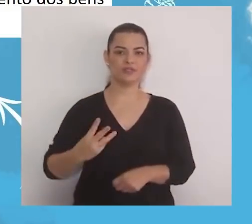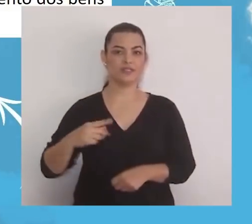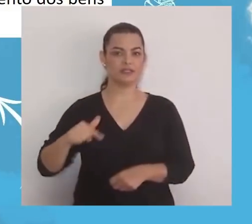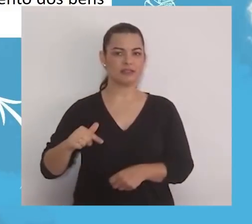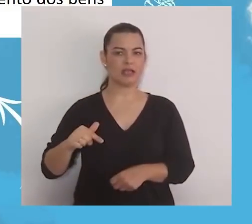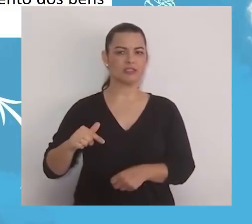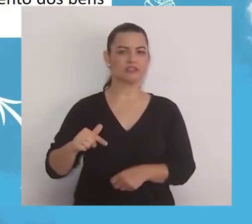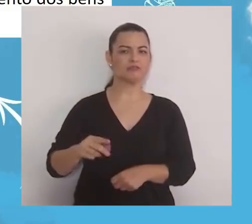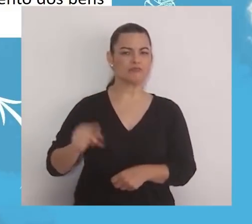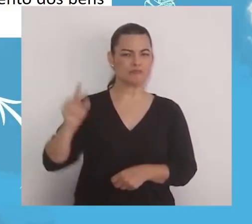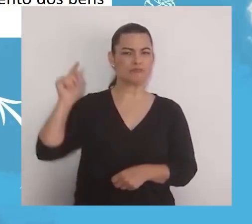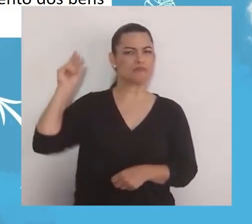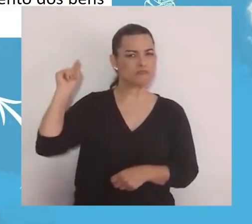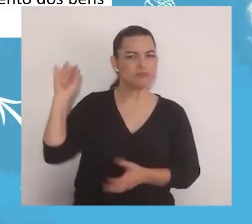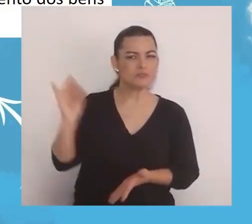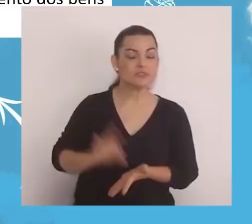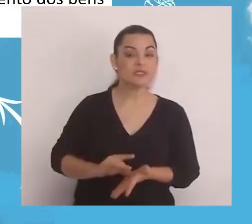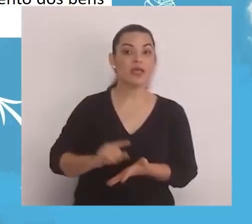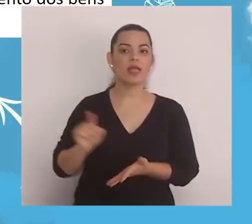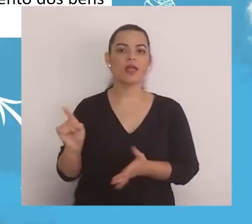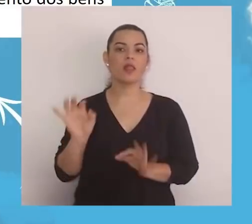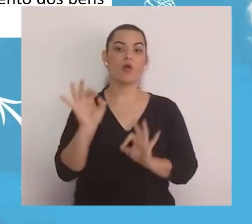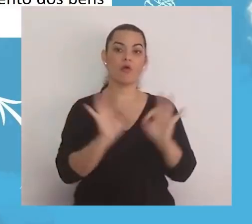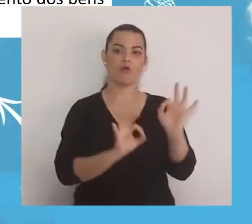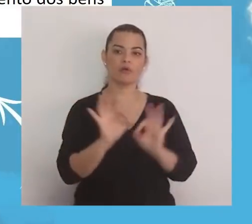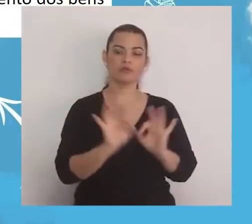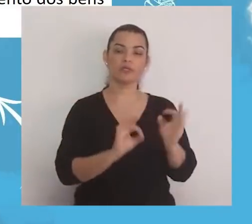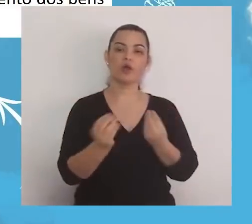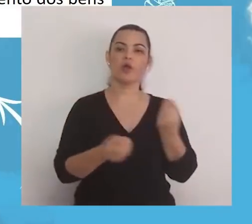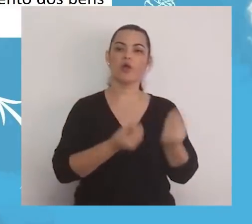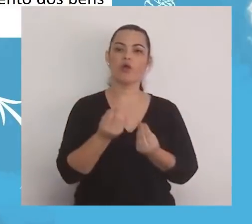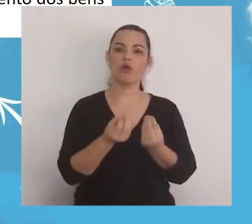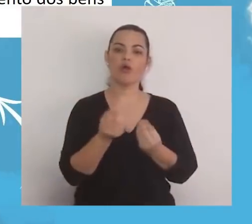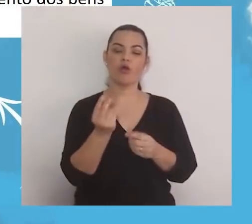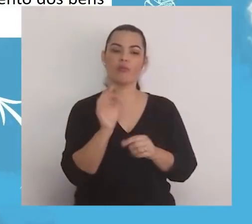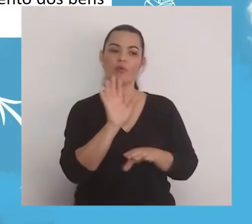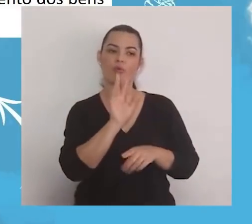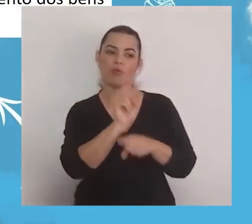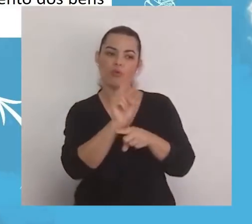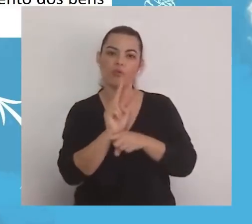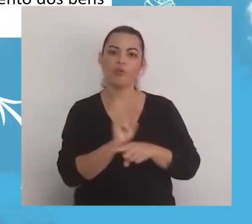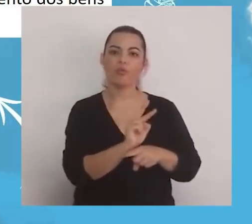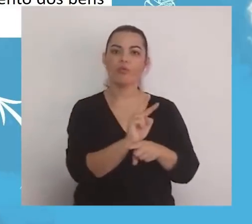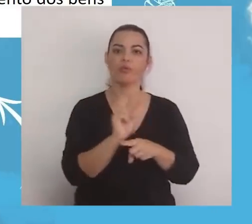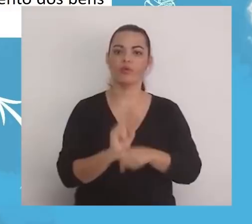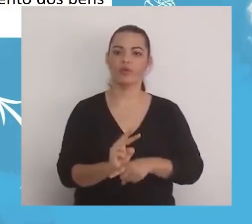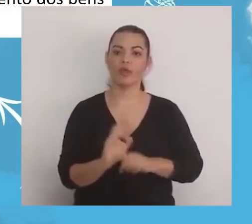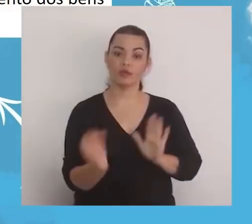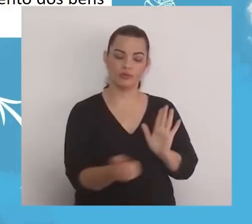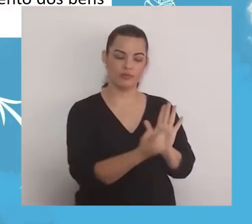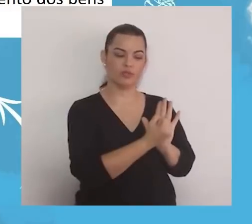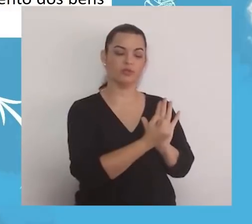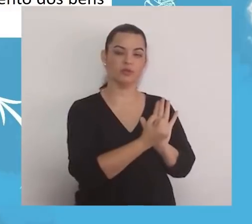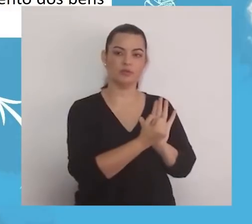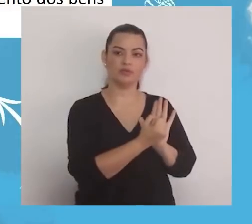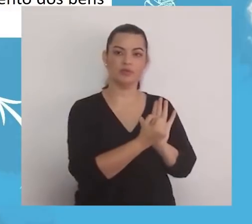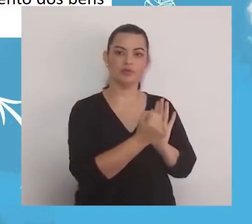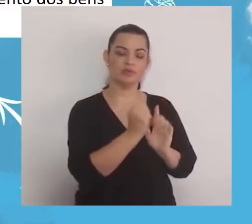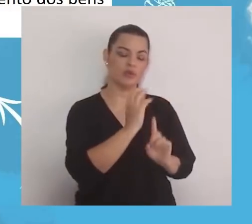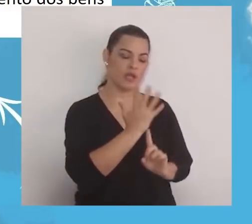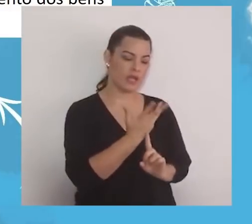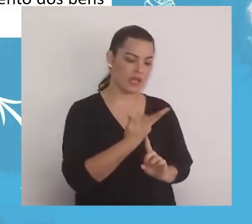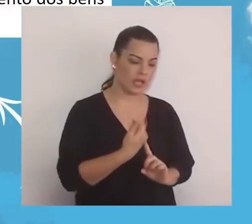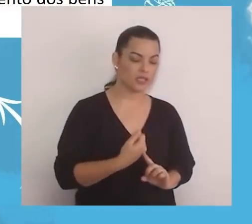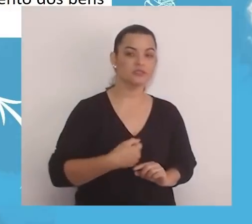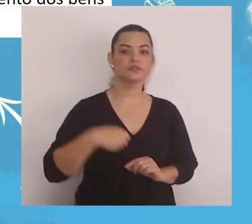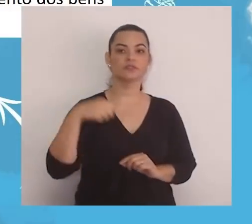dessa visitação, em função de termos pontos turísticos nessas regiões.